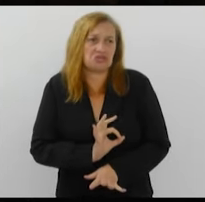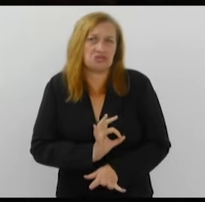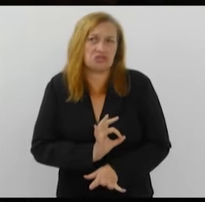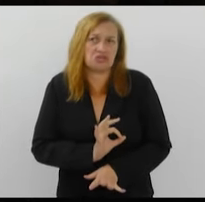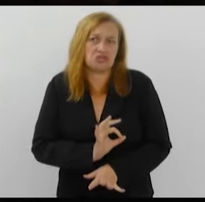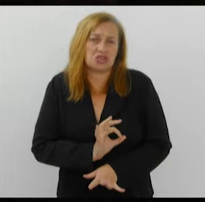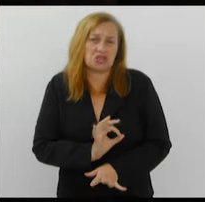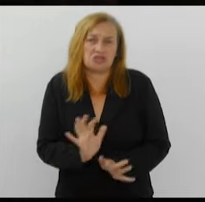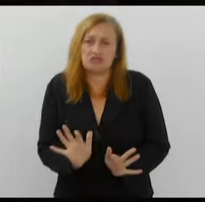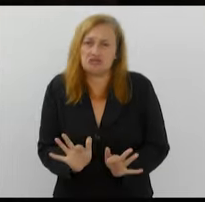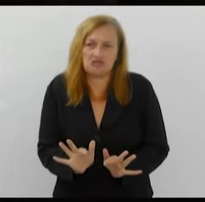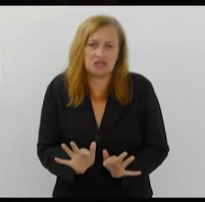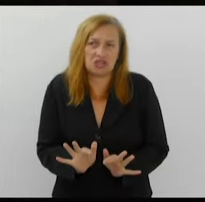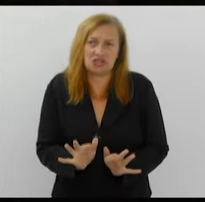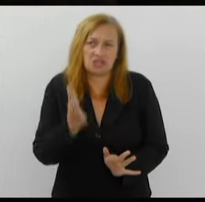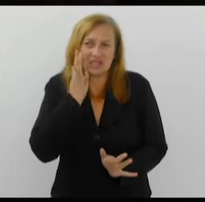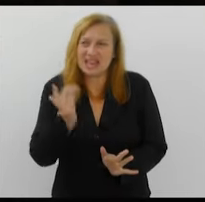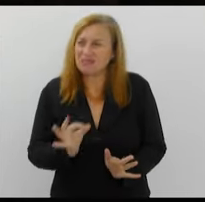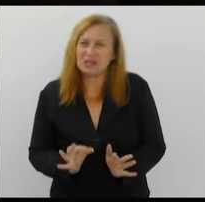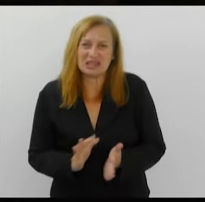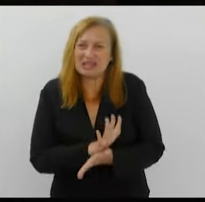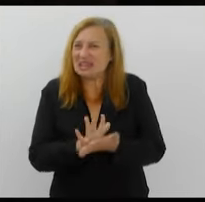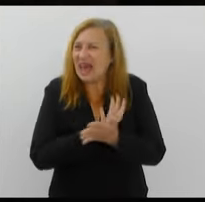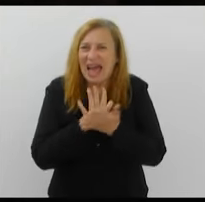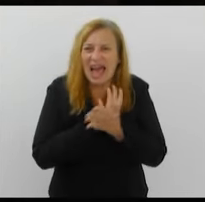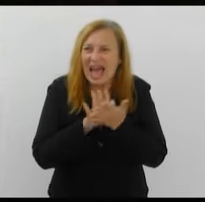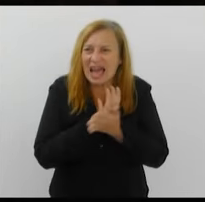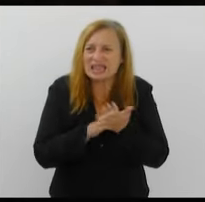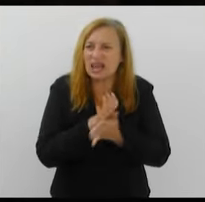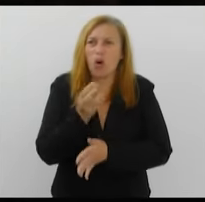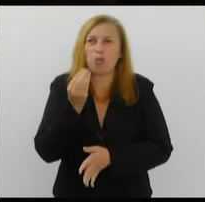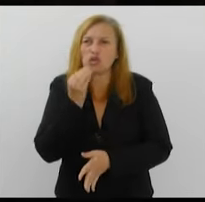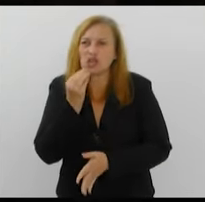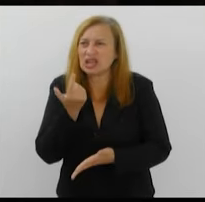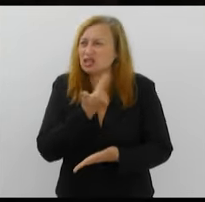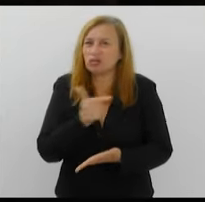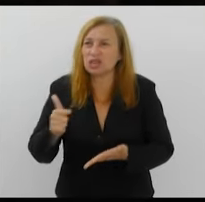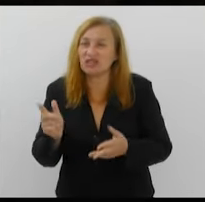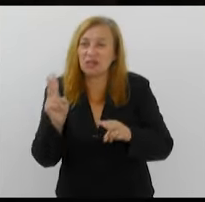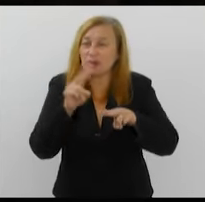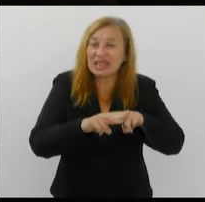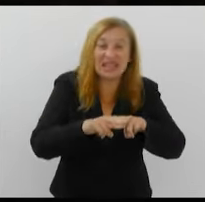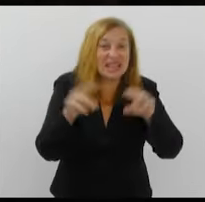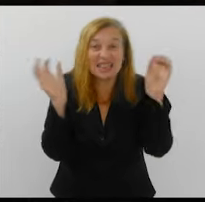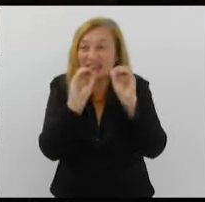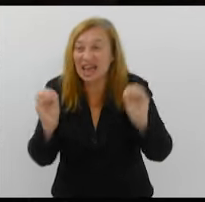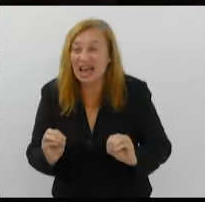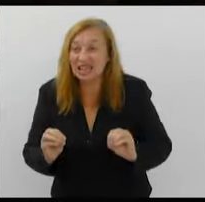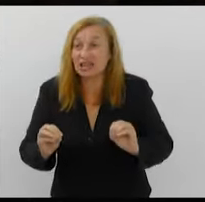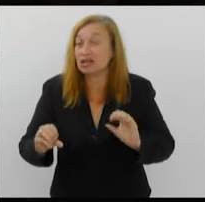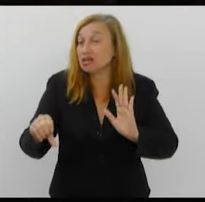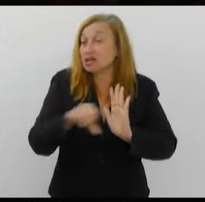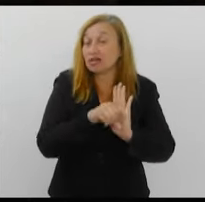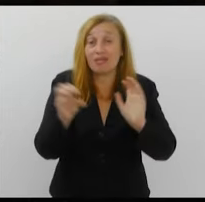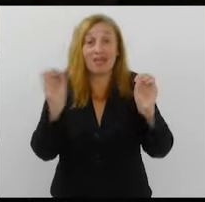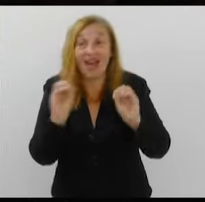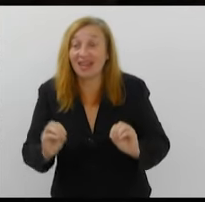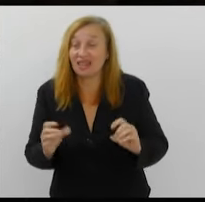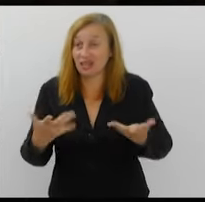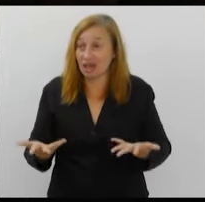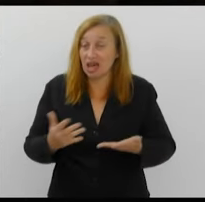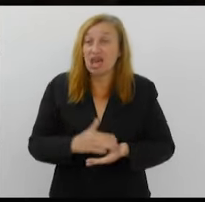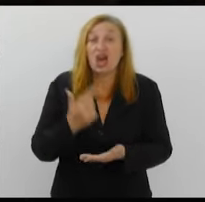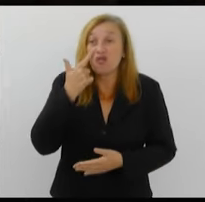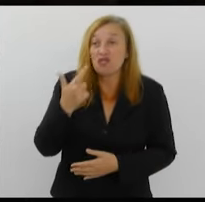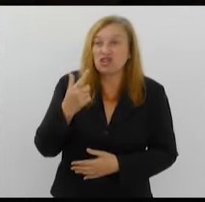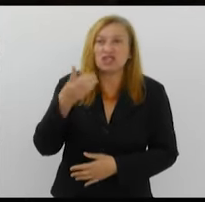Dionísio Lins, porque nunca teve a dignidade, nunca teve a oportunidade de prender nenhum marginal como delegado. E aí eu vejo o deputado